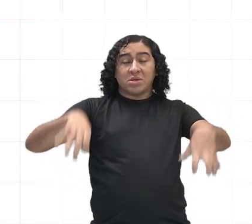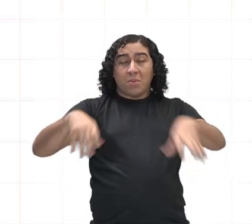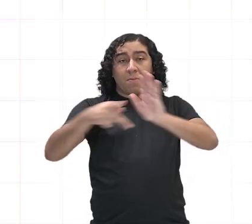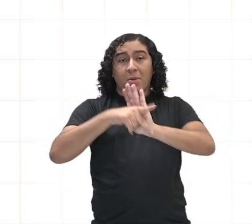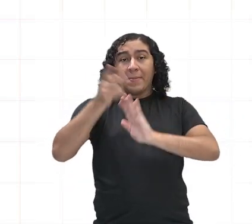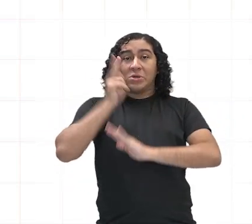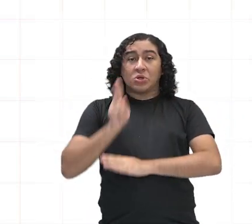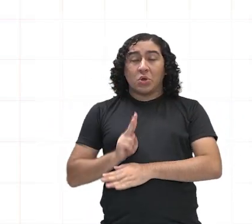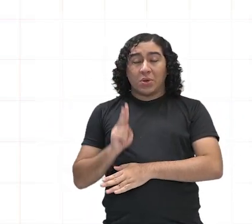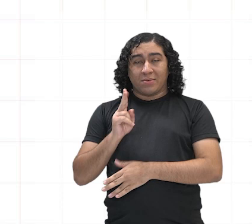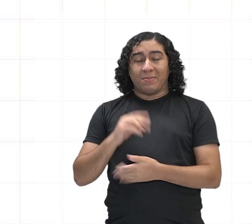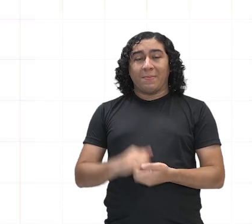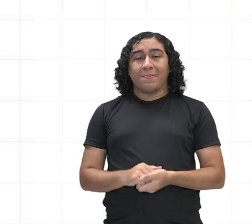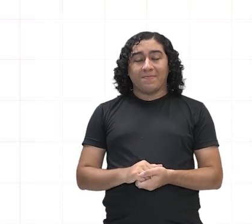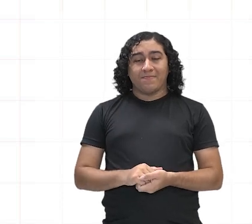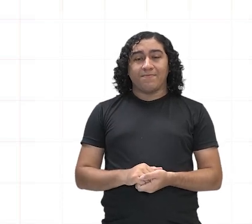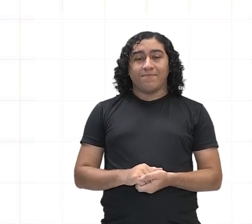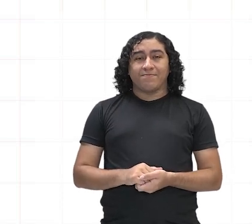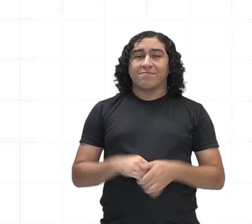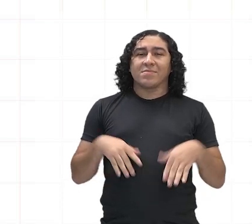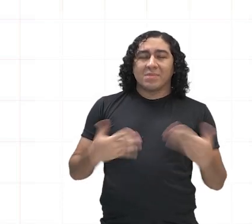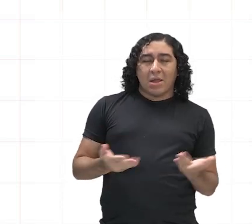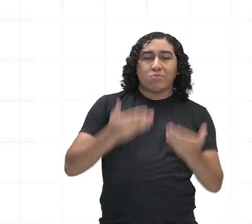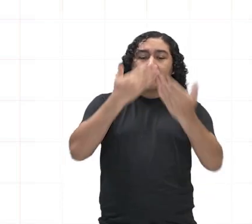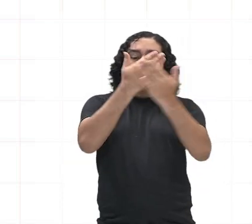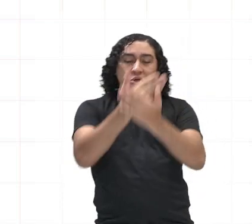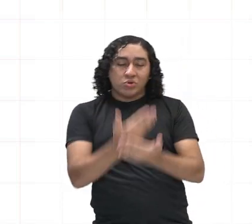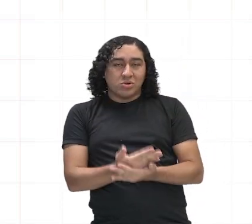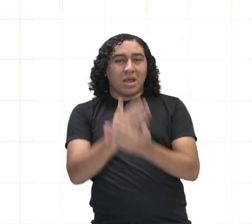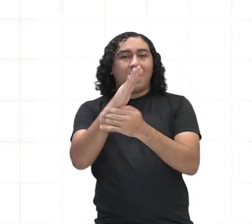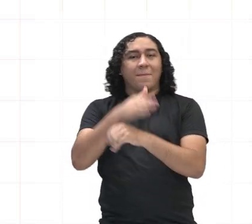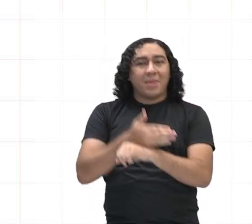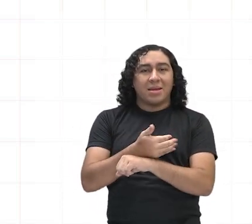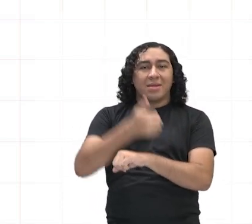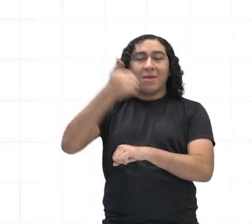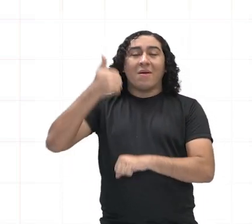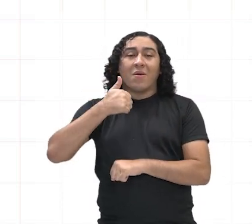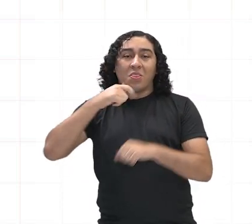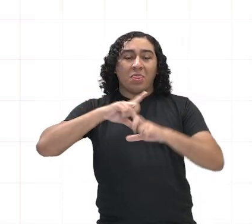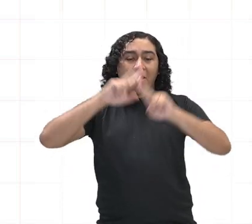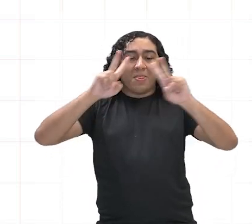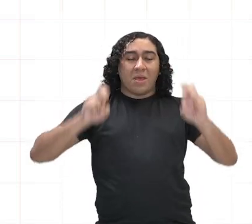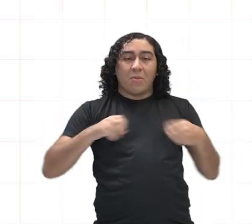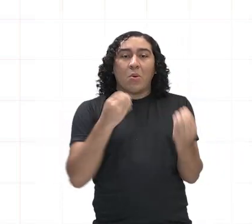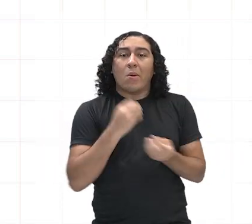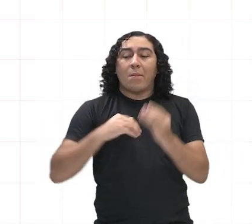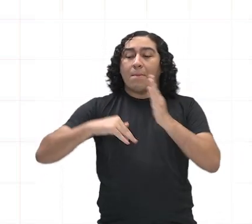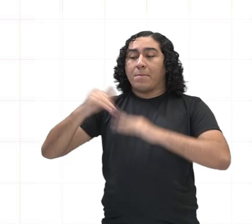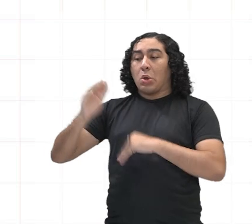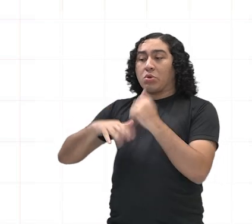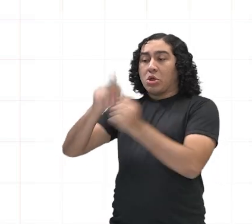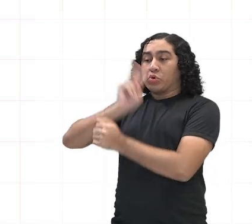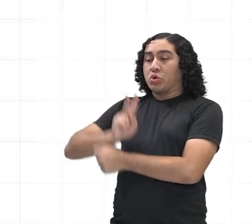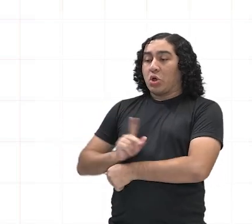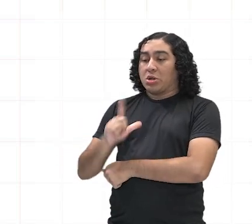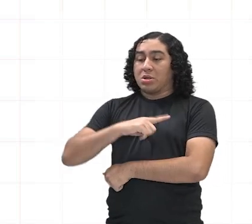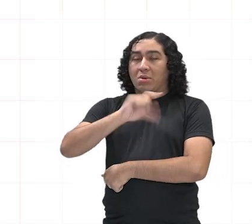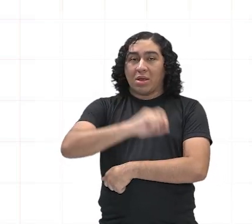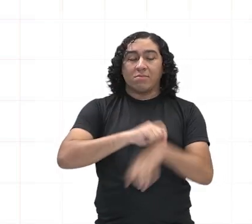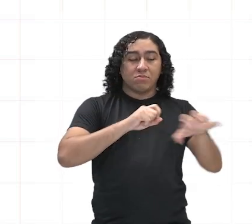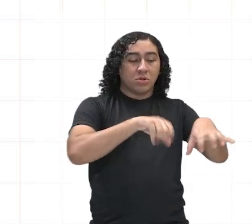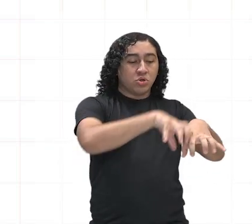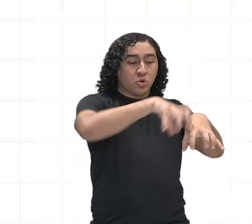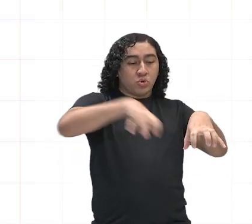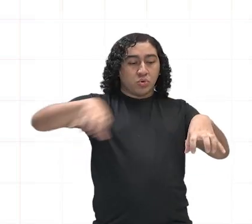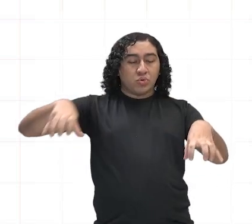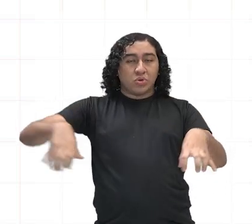Grécia. Então, para melhor estudar a história da Grécia Antiga, os historiadores a dividiram em 5 grandes